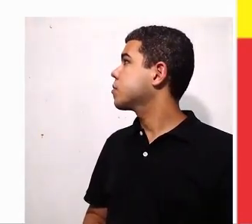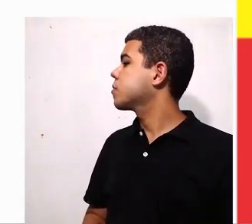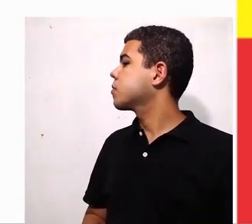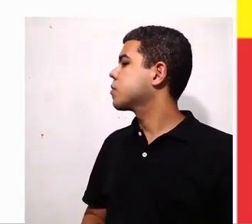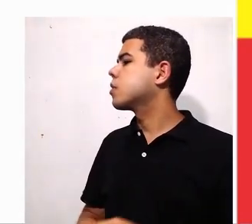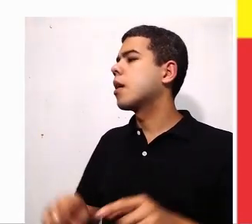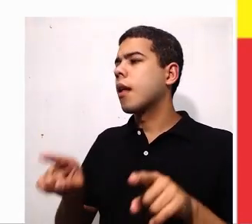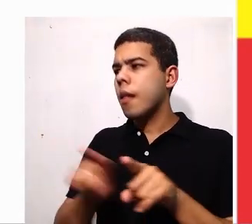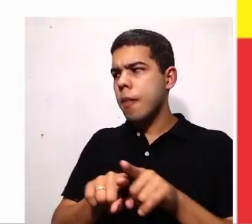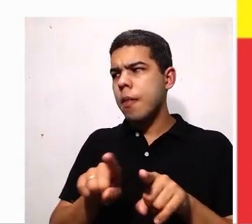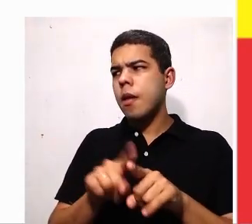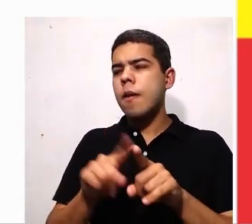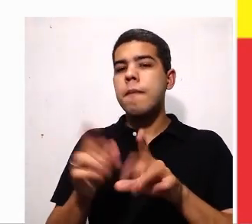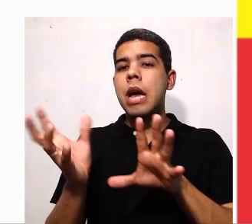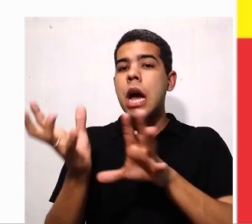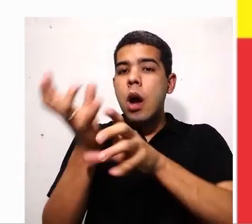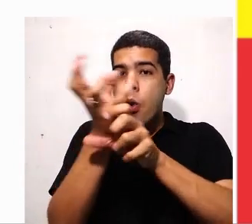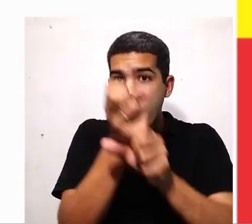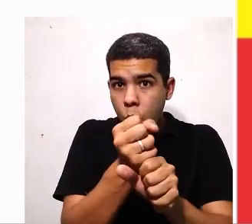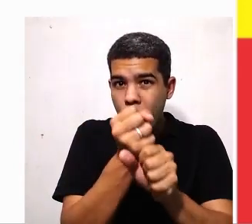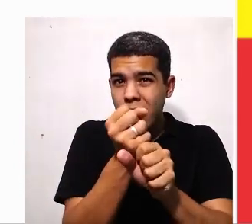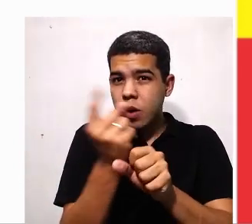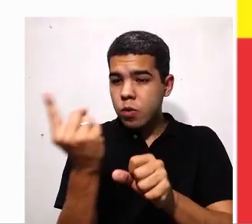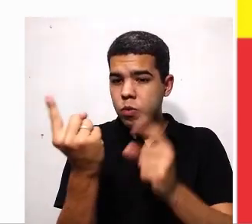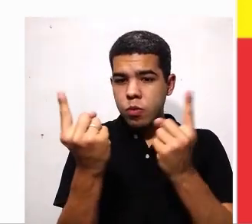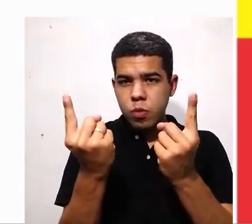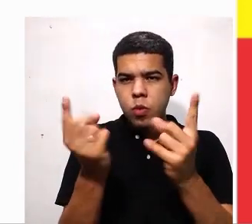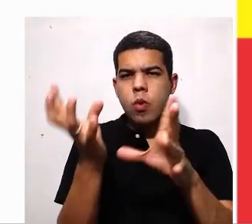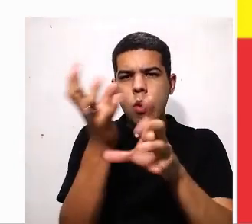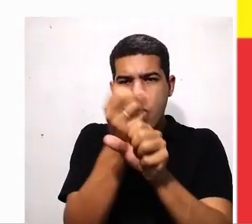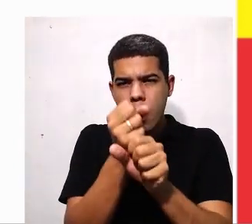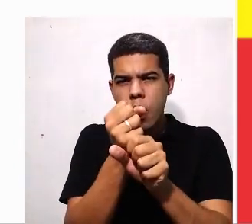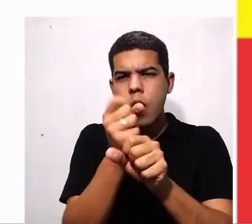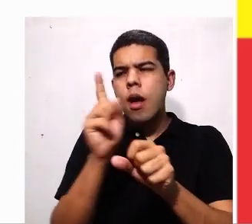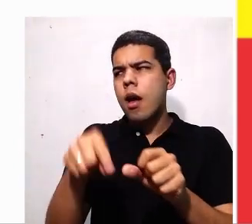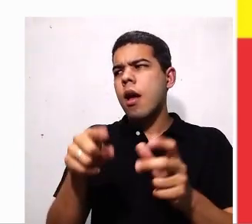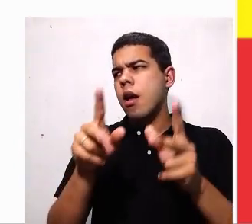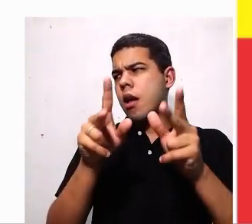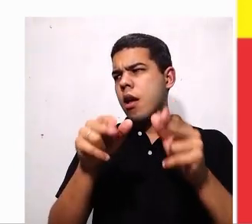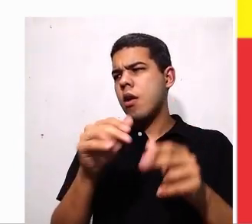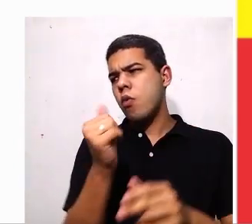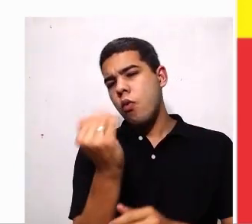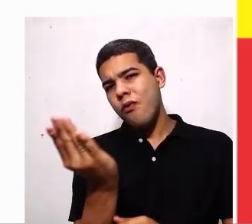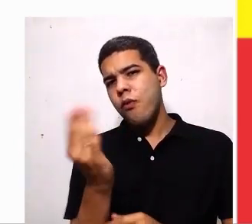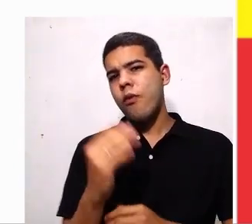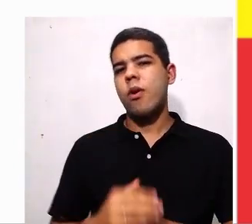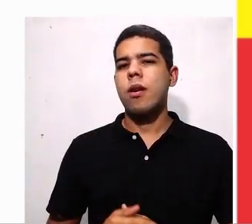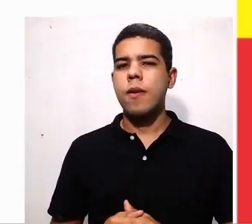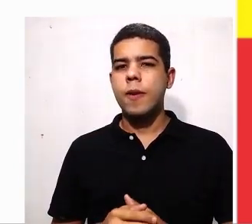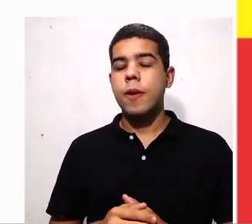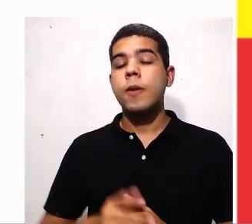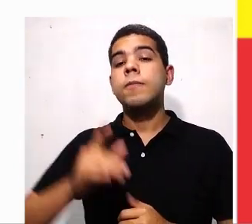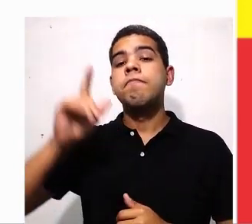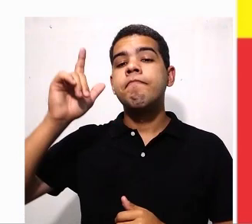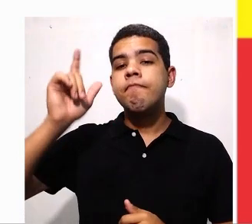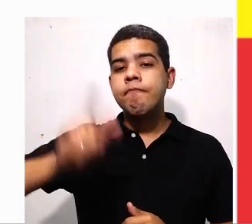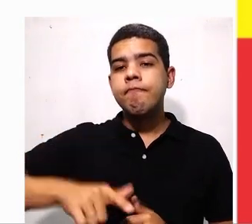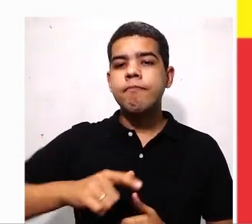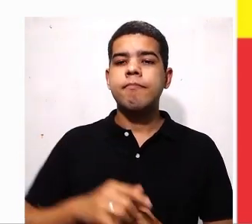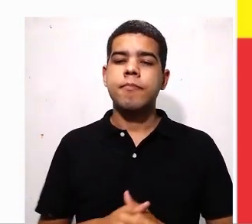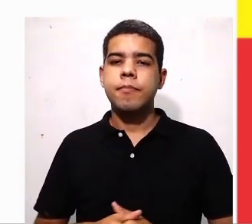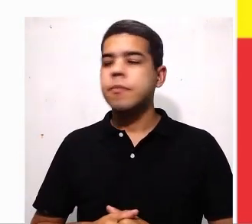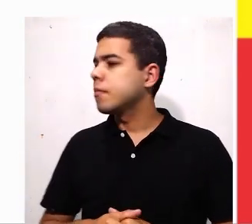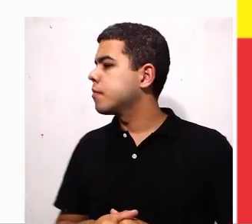você vai ver que também, se eu somar os outros dois, vai ser igual a esse ângulo que está fora. Vamos pegar mais o outro